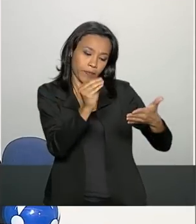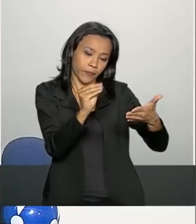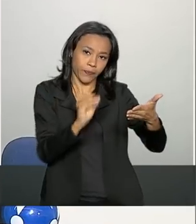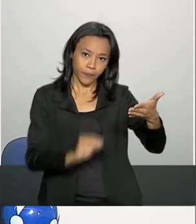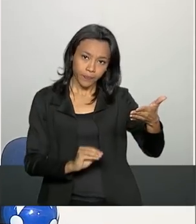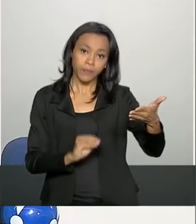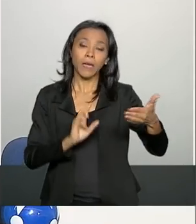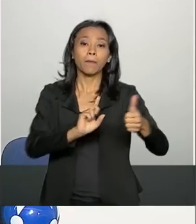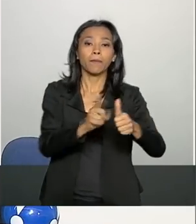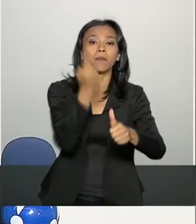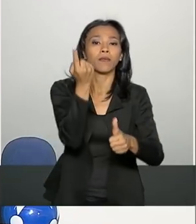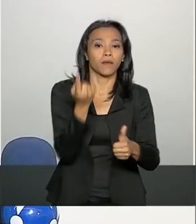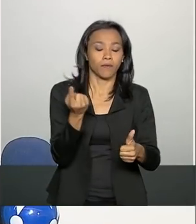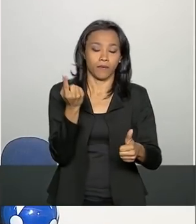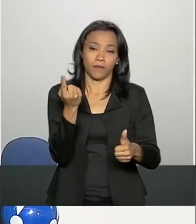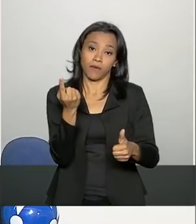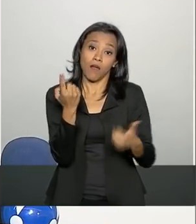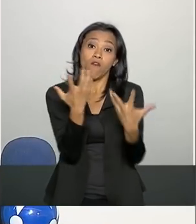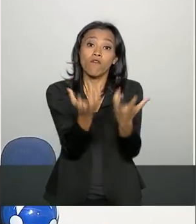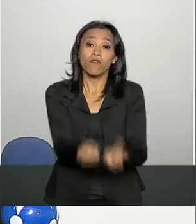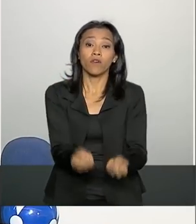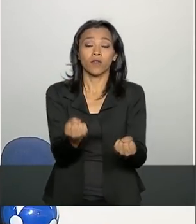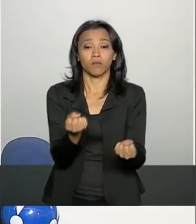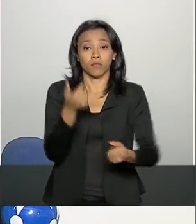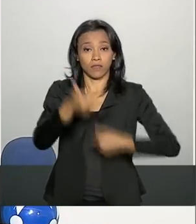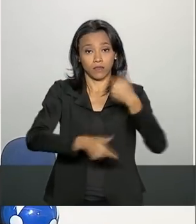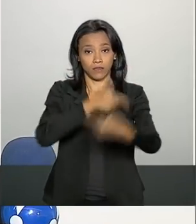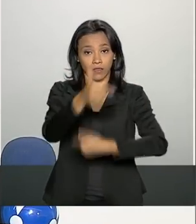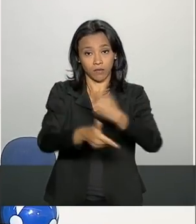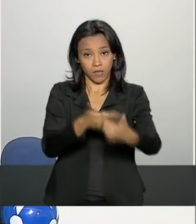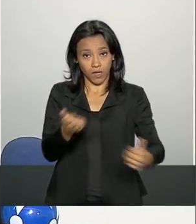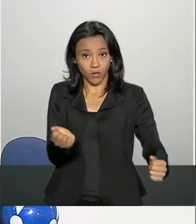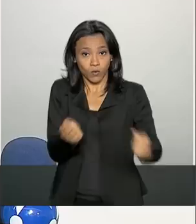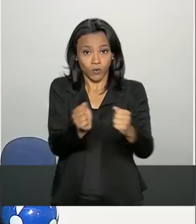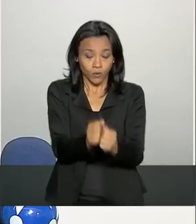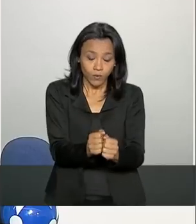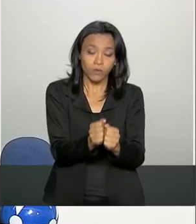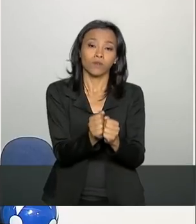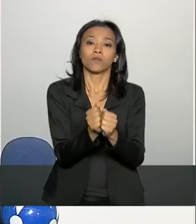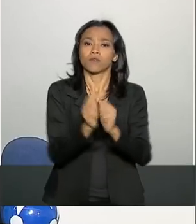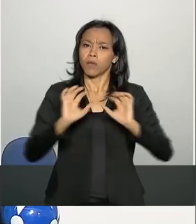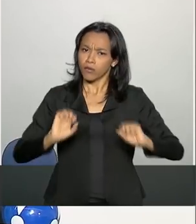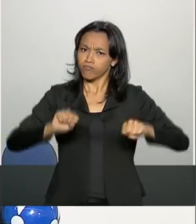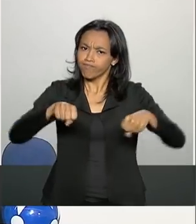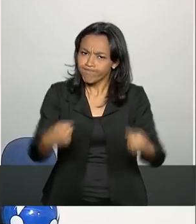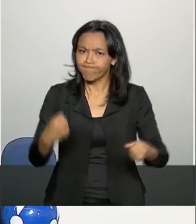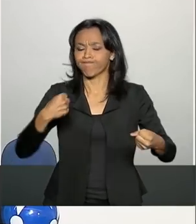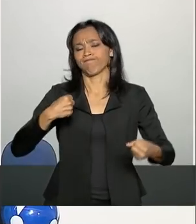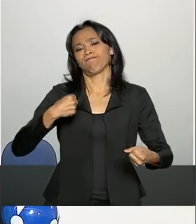Primeiro delas, vamos trabalhar juntos para resgatar o Brasil